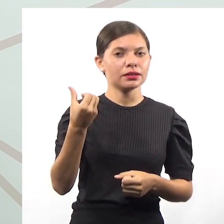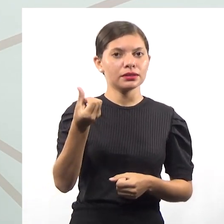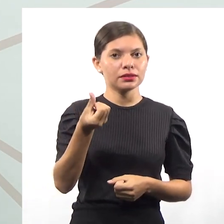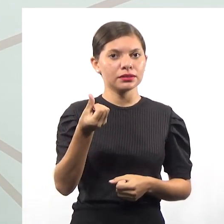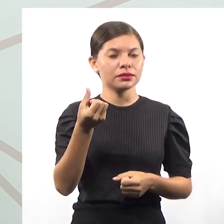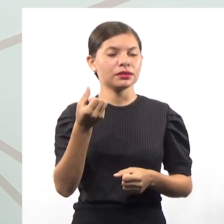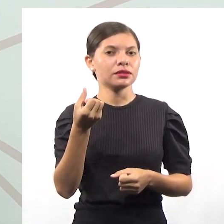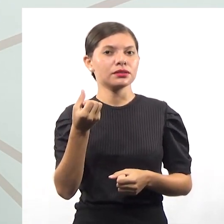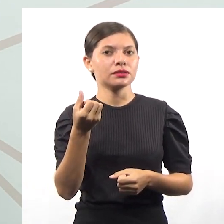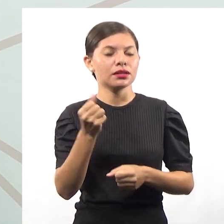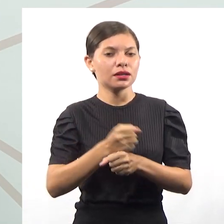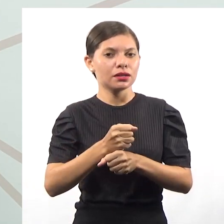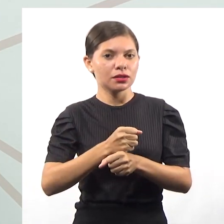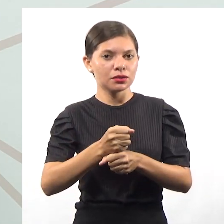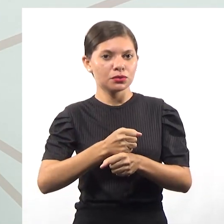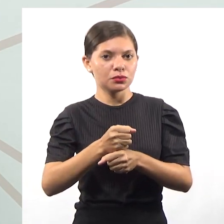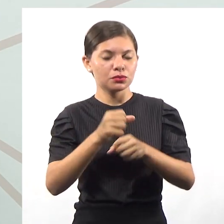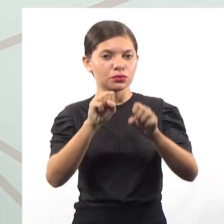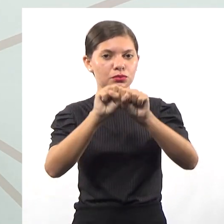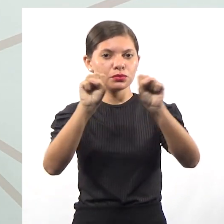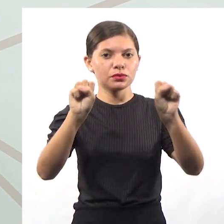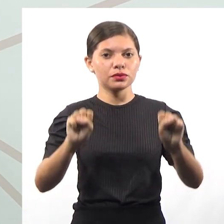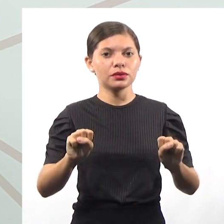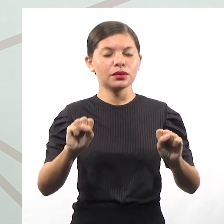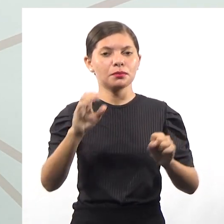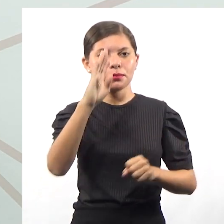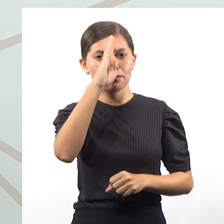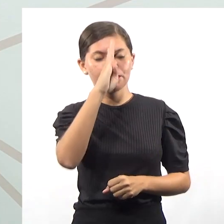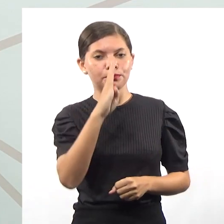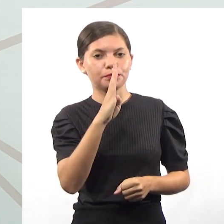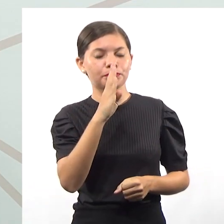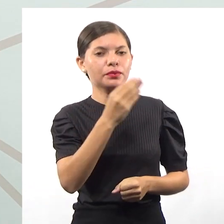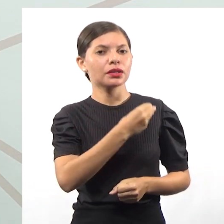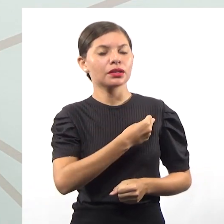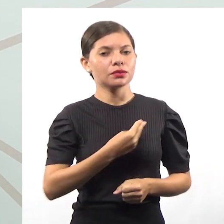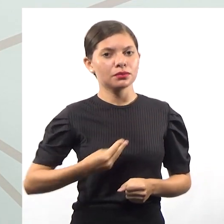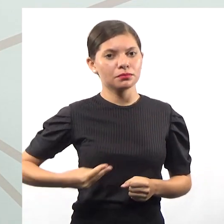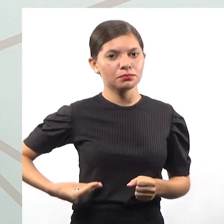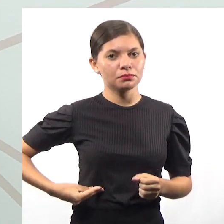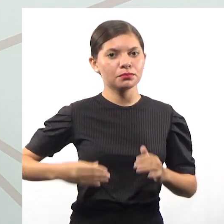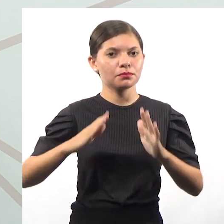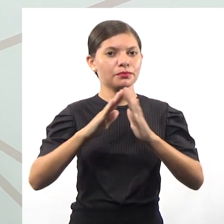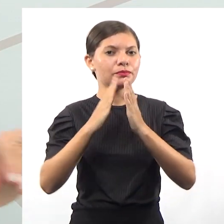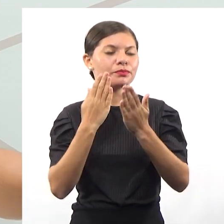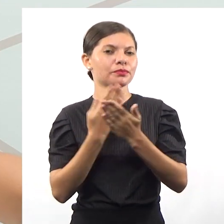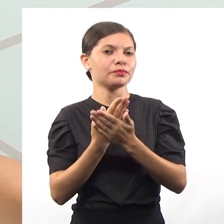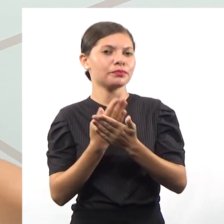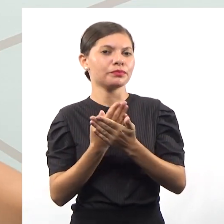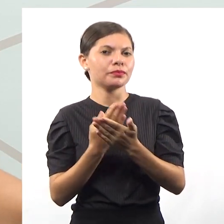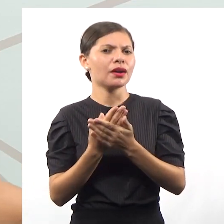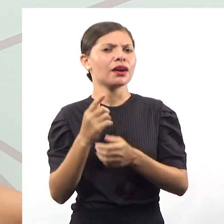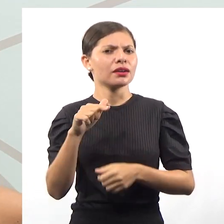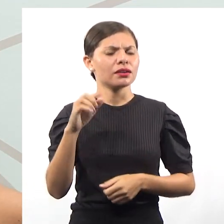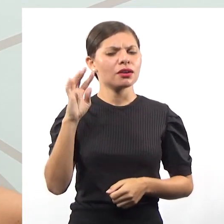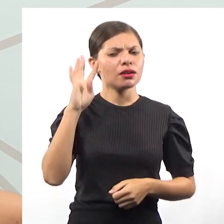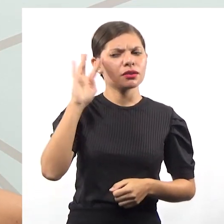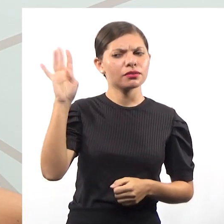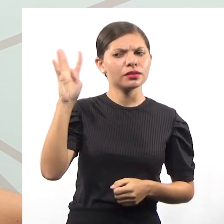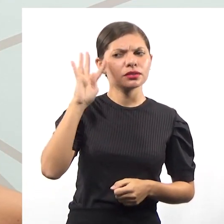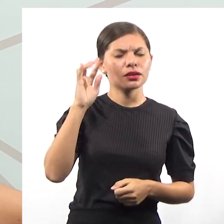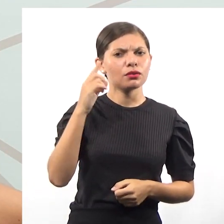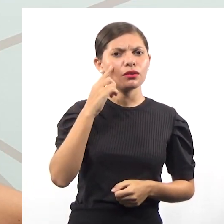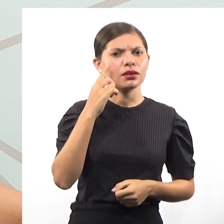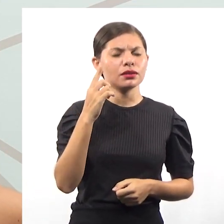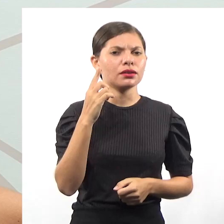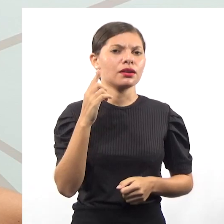no sistema educacional brasileiro. Ele é obrigatório e ele é gratuito nas escolas públicas. Aqui cabe uma reflexãozinha, sabia?